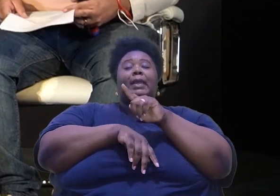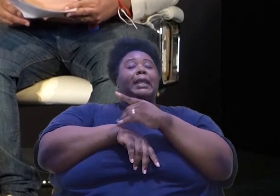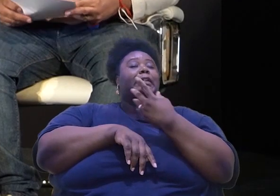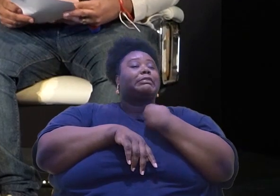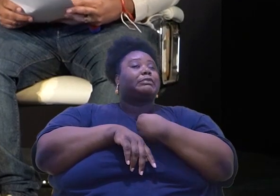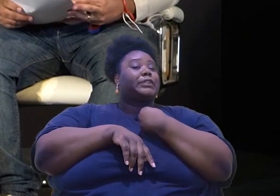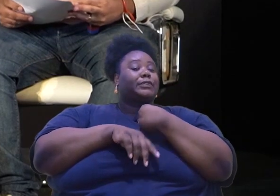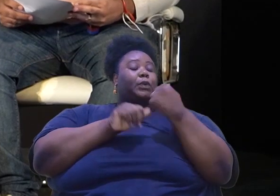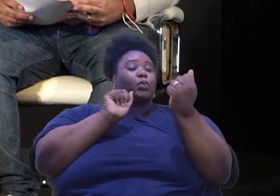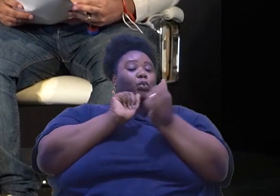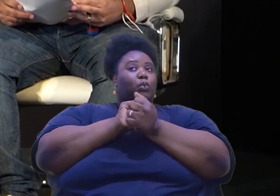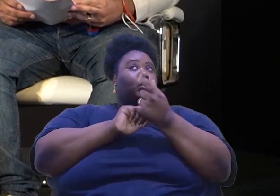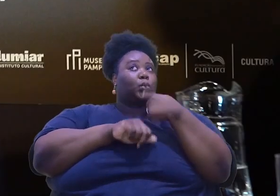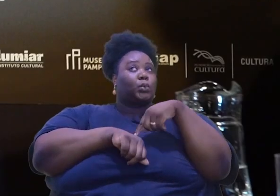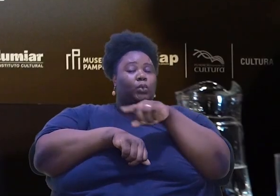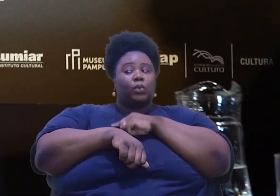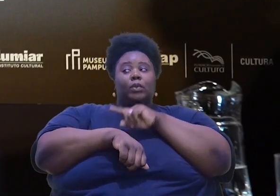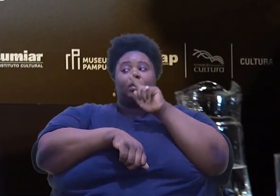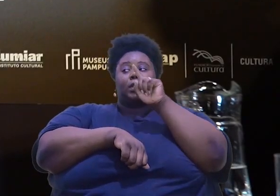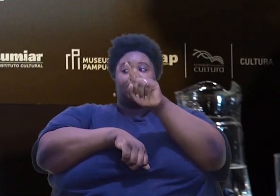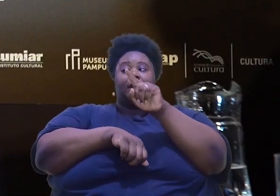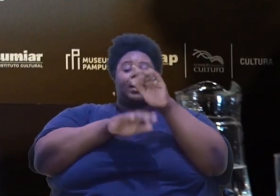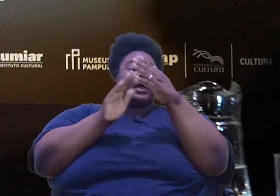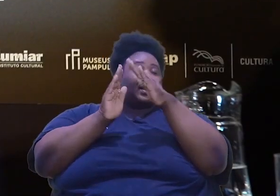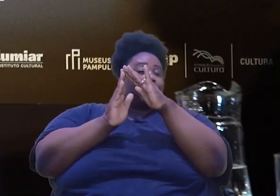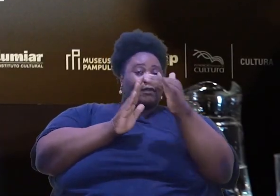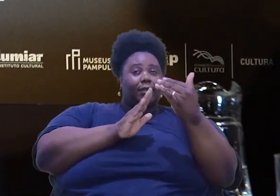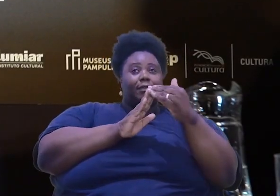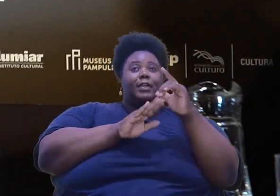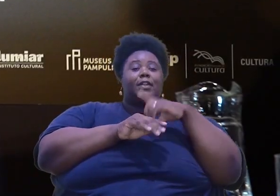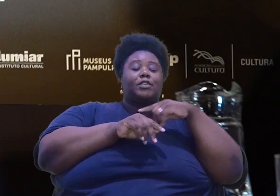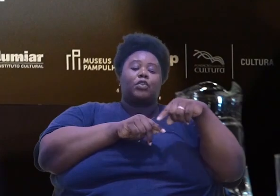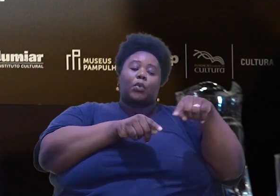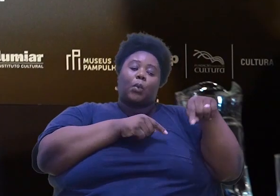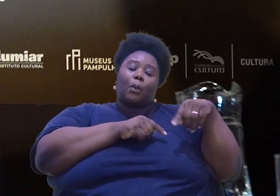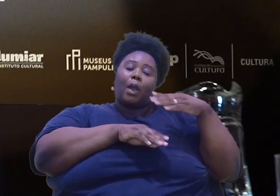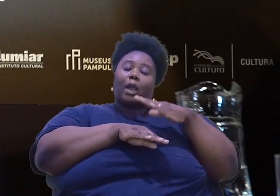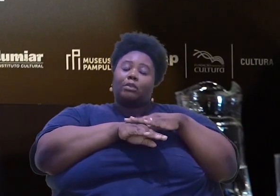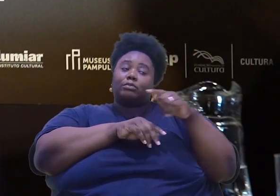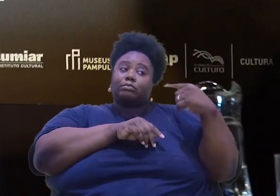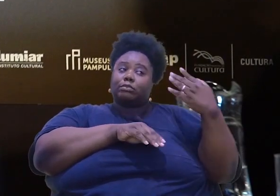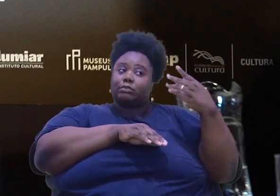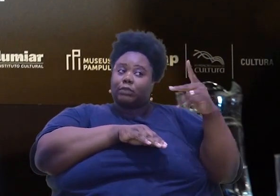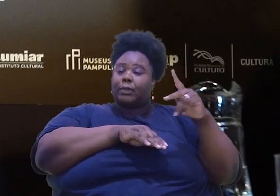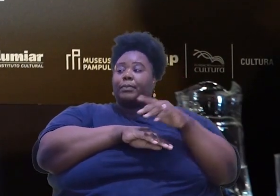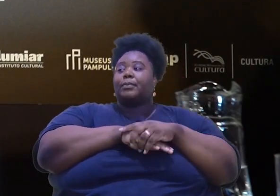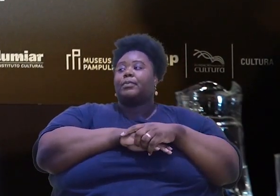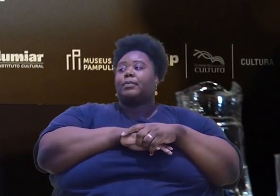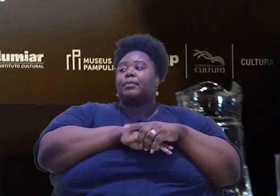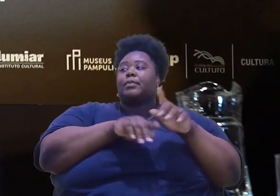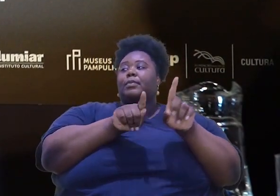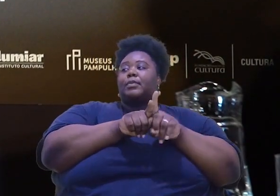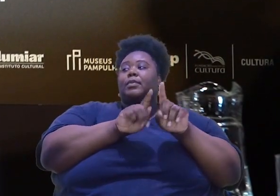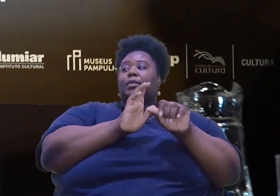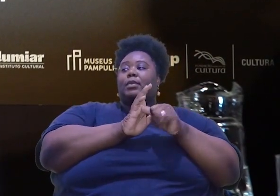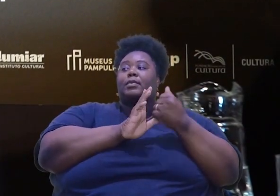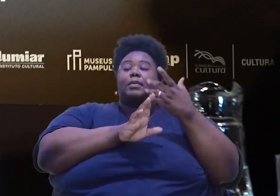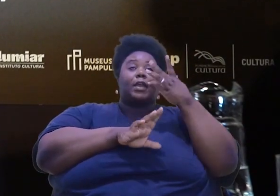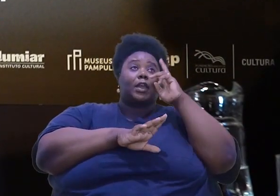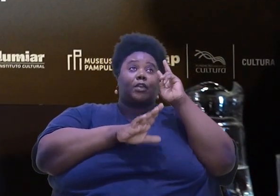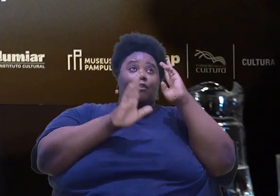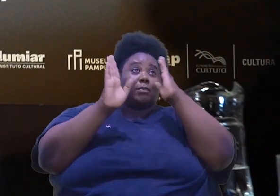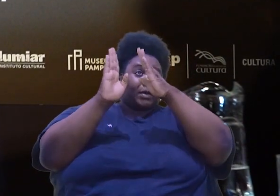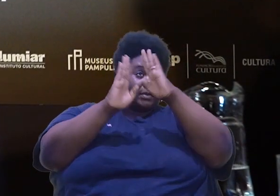morou conosco lá na favela. Ele tinha um quartinho separado e foi também a primeira vez que eu vi uma